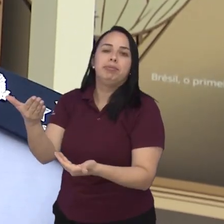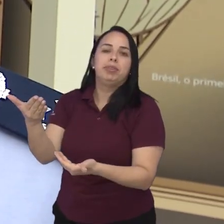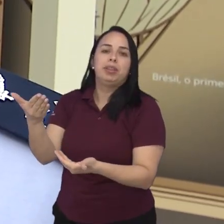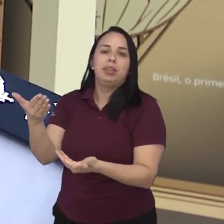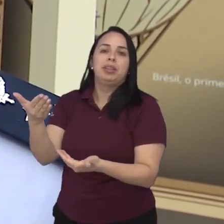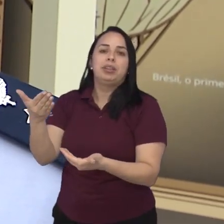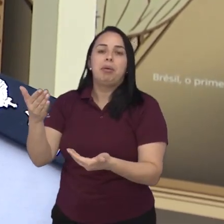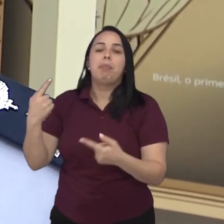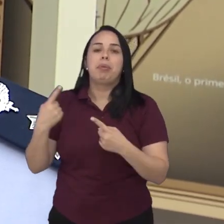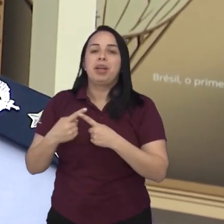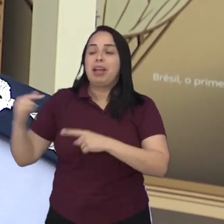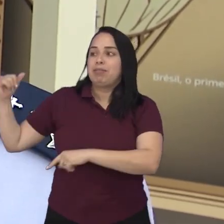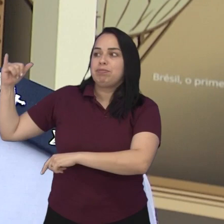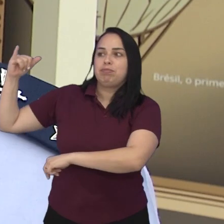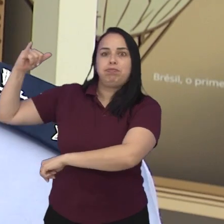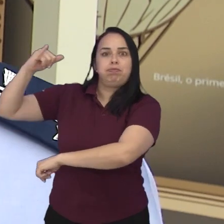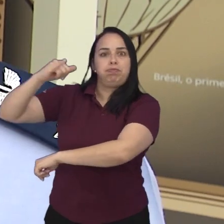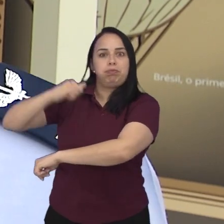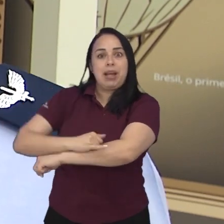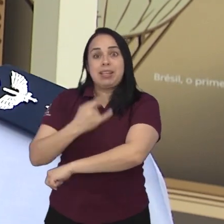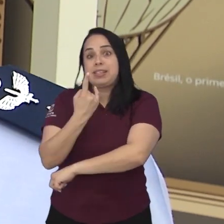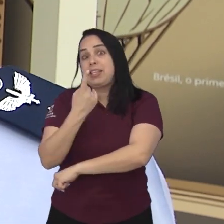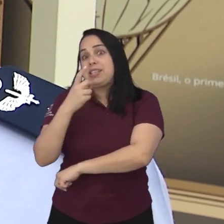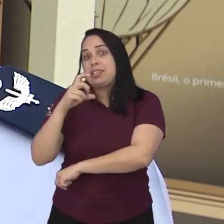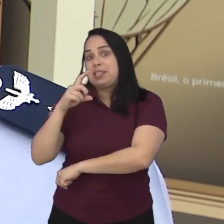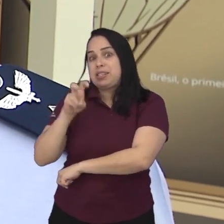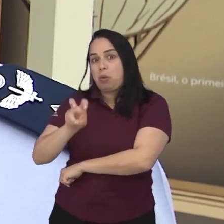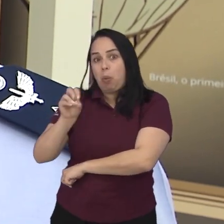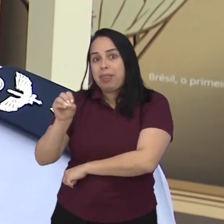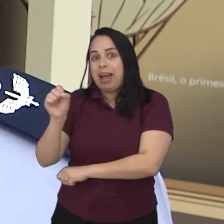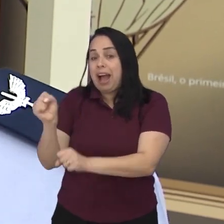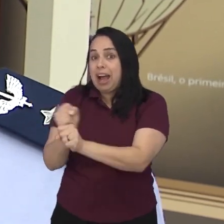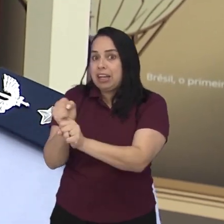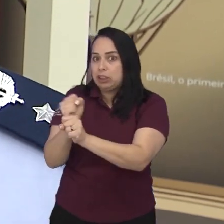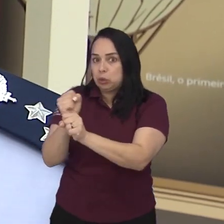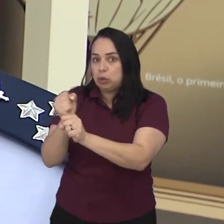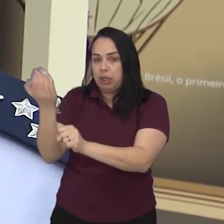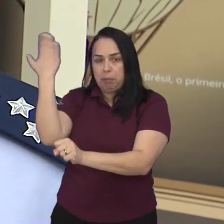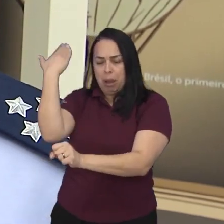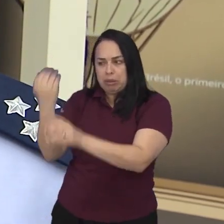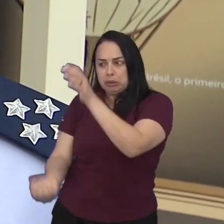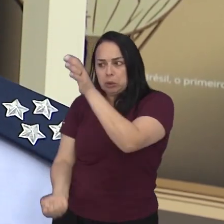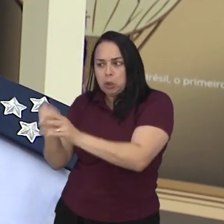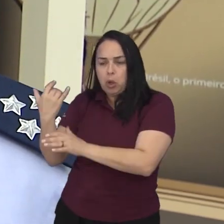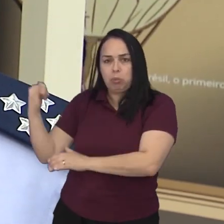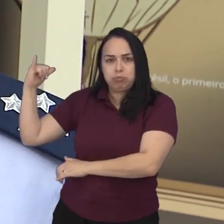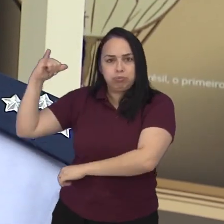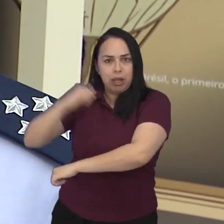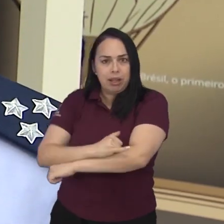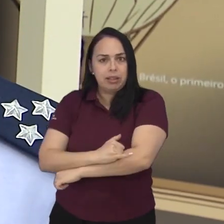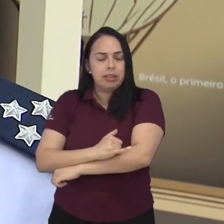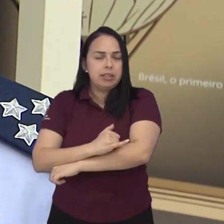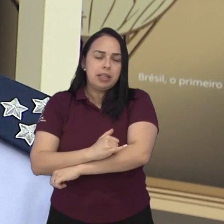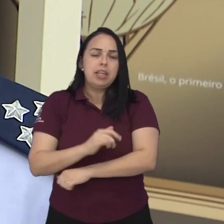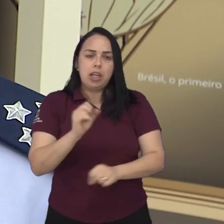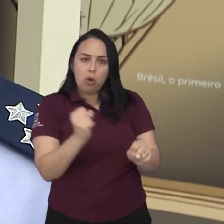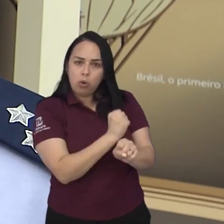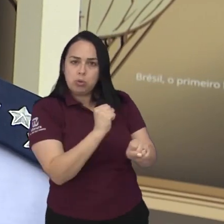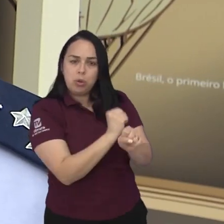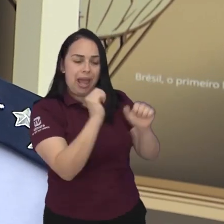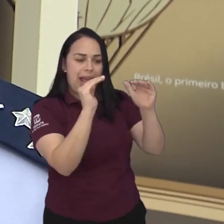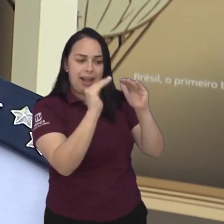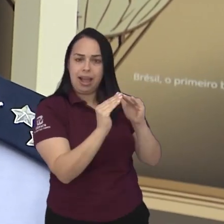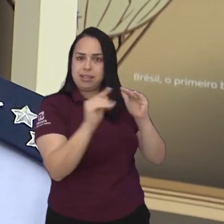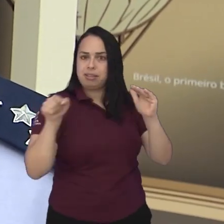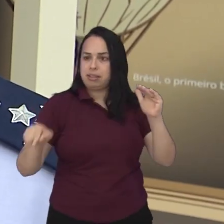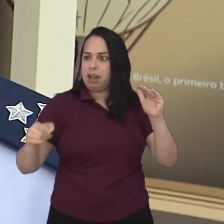Dumont no ano que a Força Aérea comemorou, né, os 150 anos do seu nascimento. E trazer para cá a casa onde ele